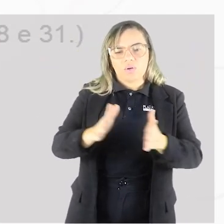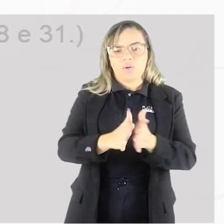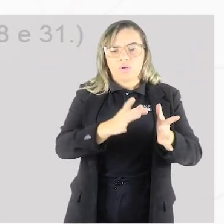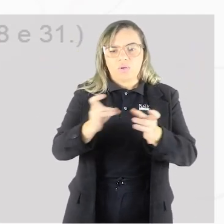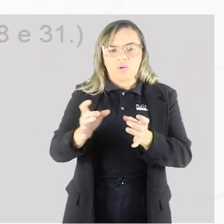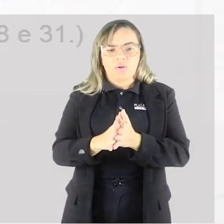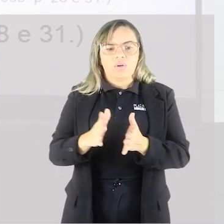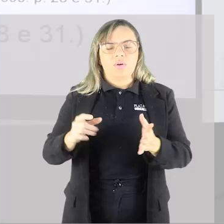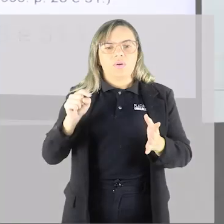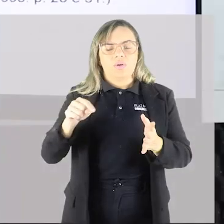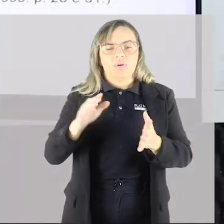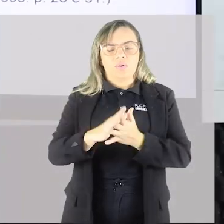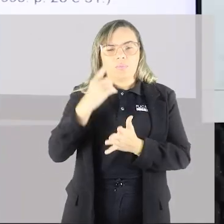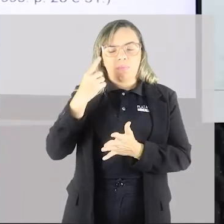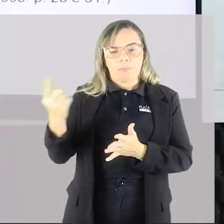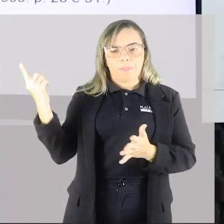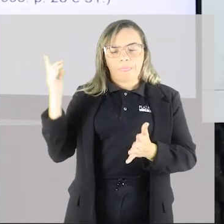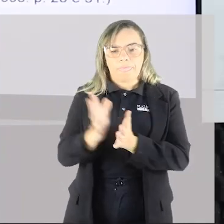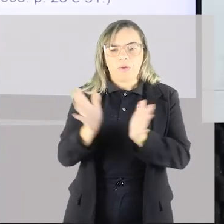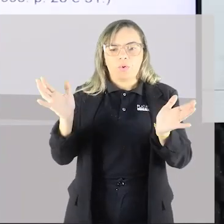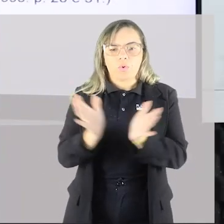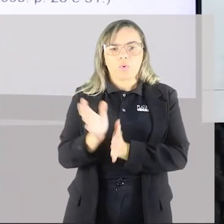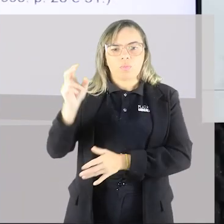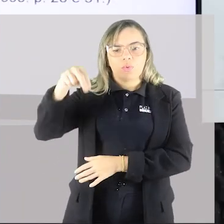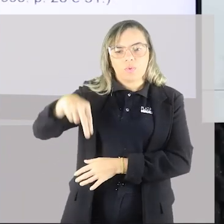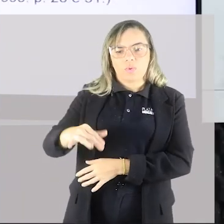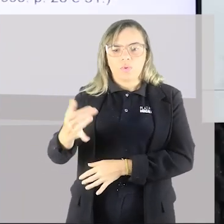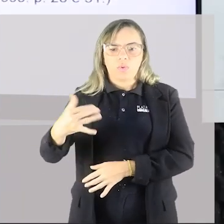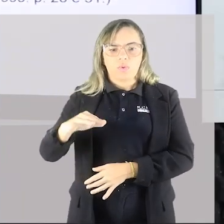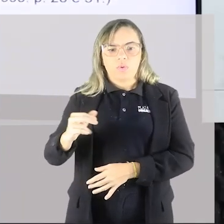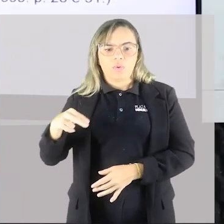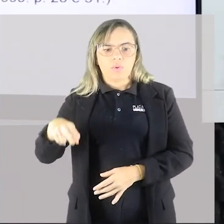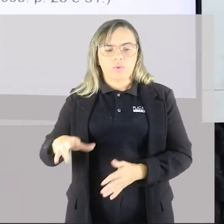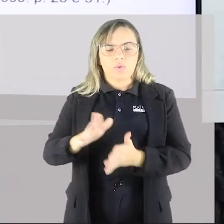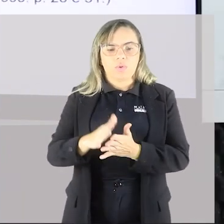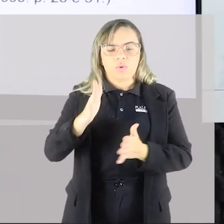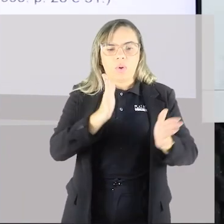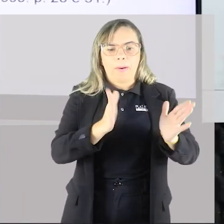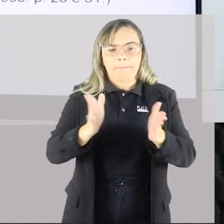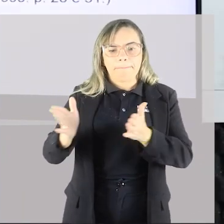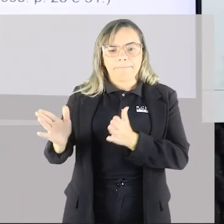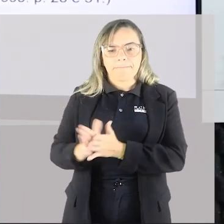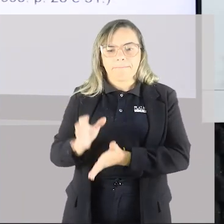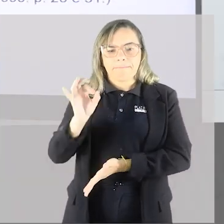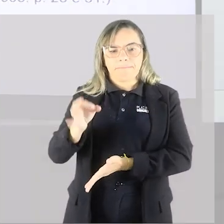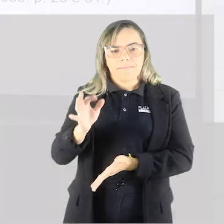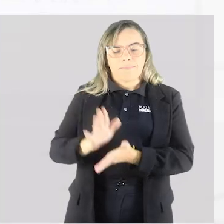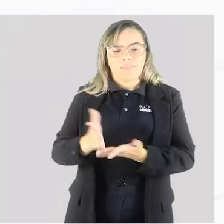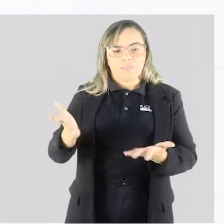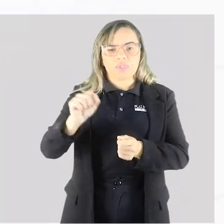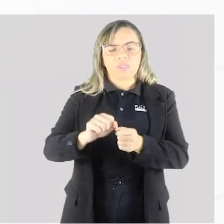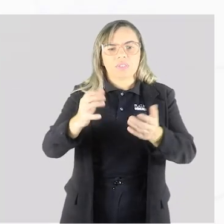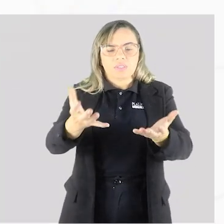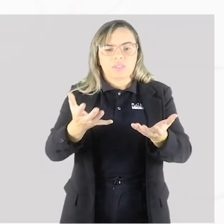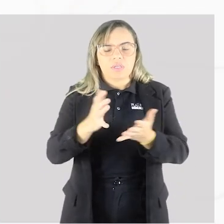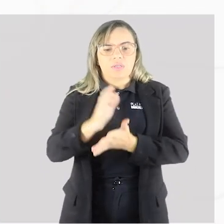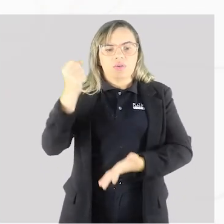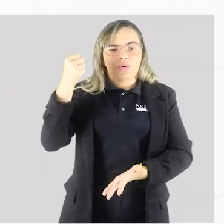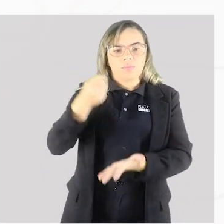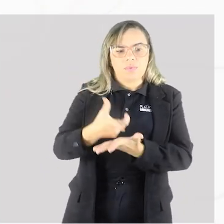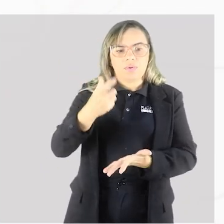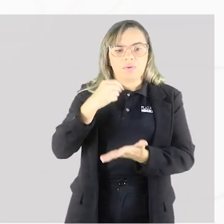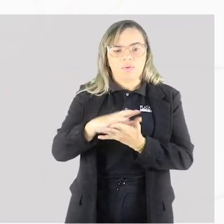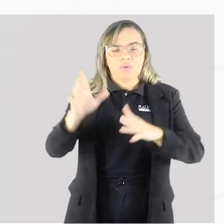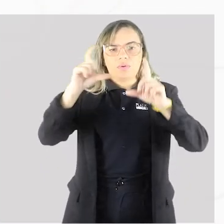coordena a produção e a venda, que permite dar ao cliente o prazo exato. A fabricação se aproxima de uma produção segundo demanda. O fragmento